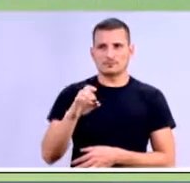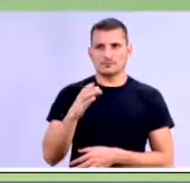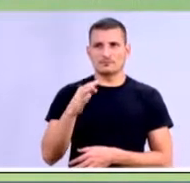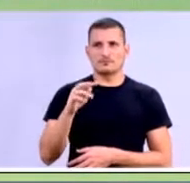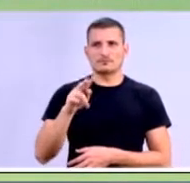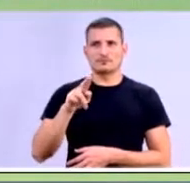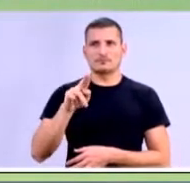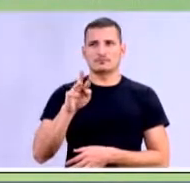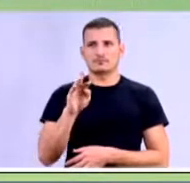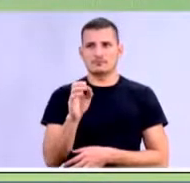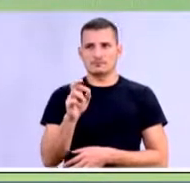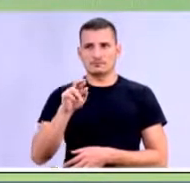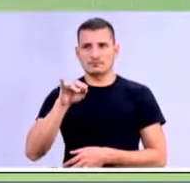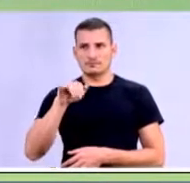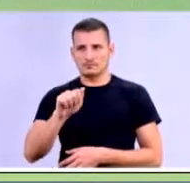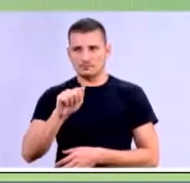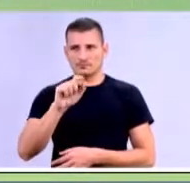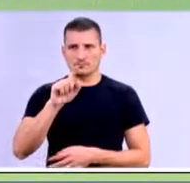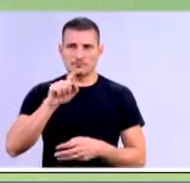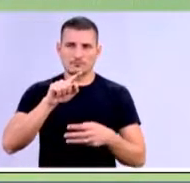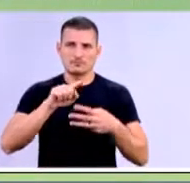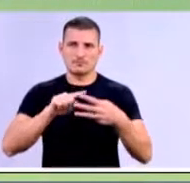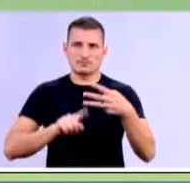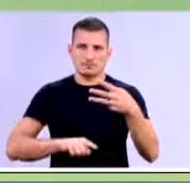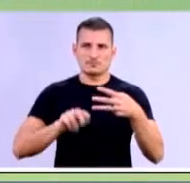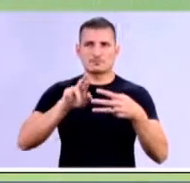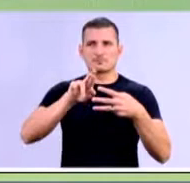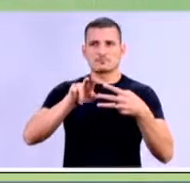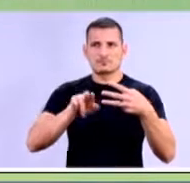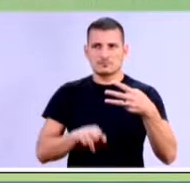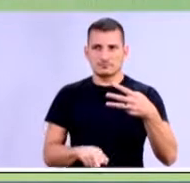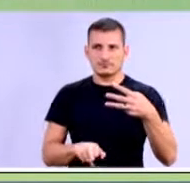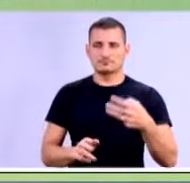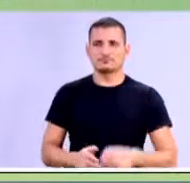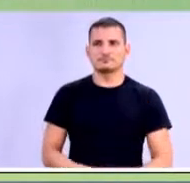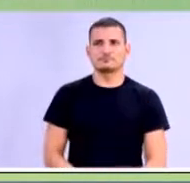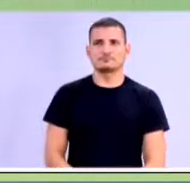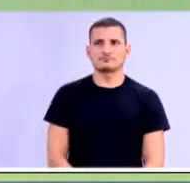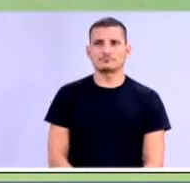nós abordamos aqui? Olha só, para a metodologia